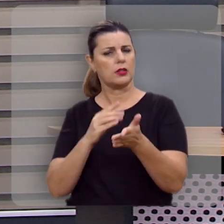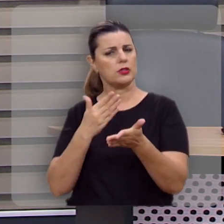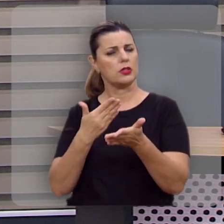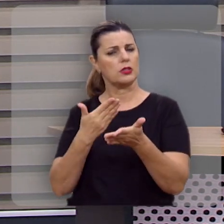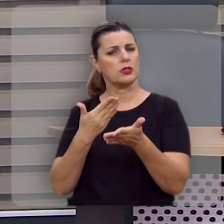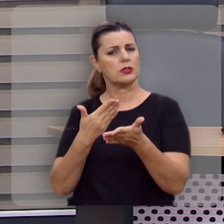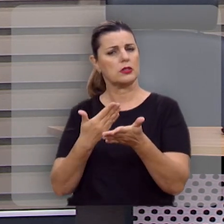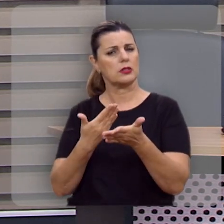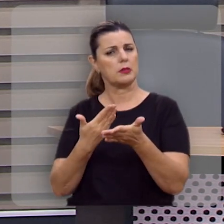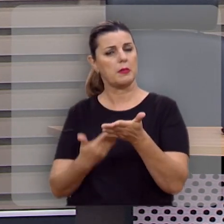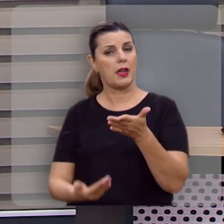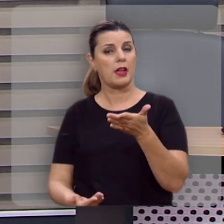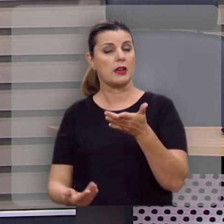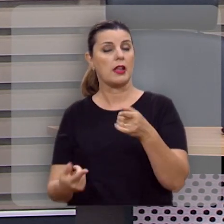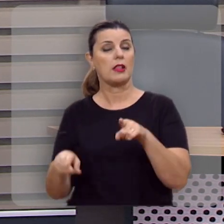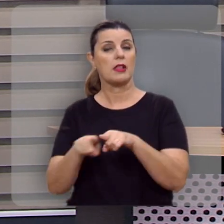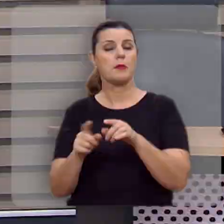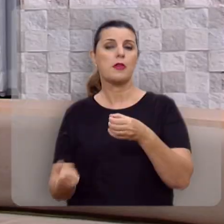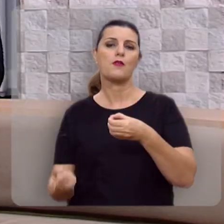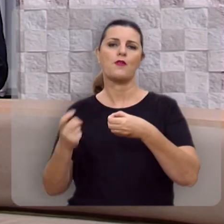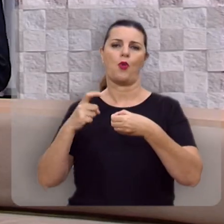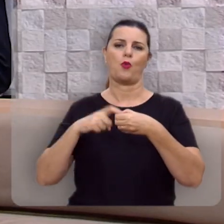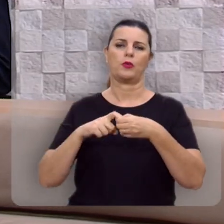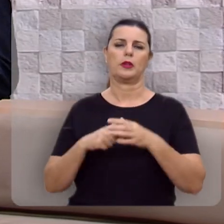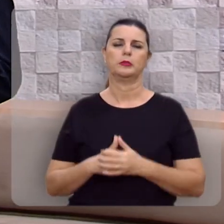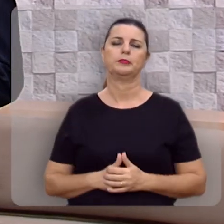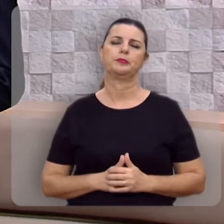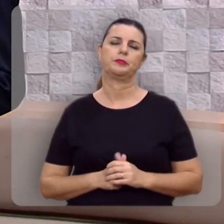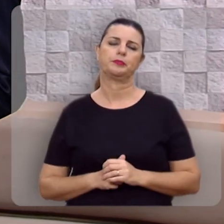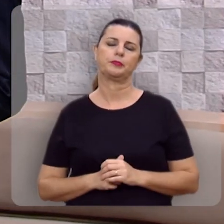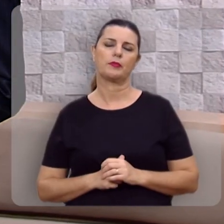sua restauração.